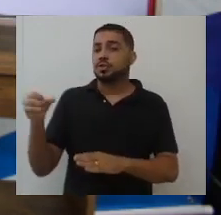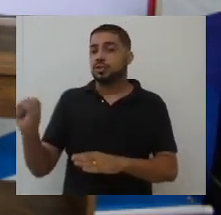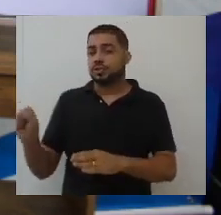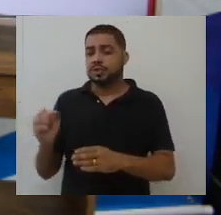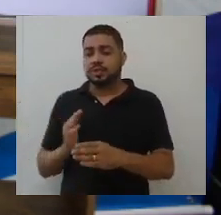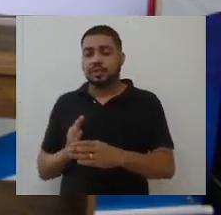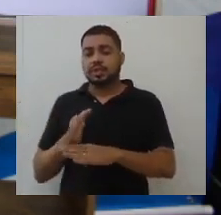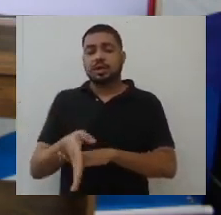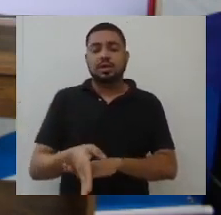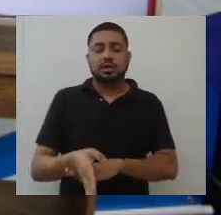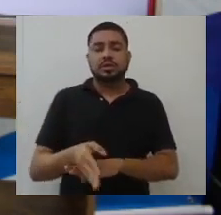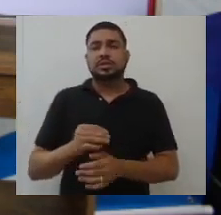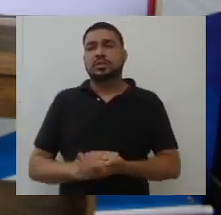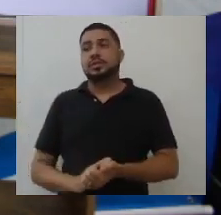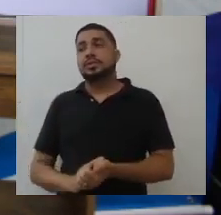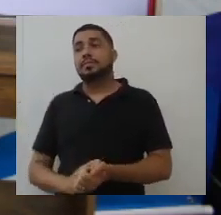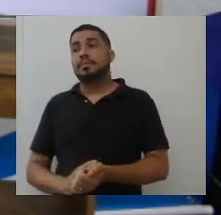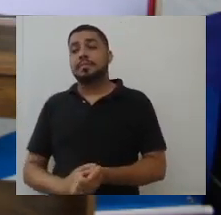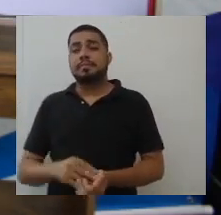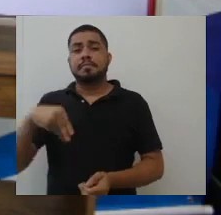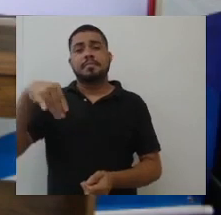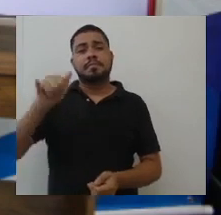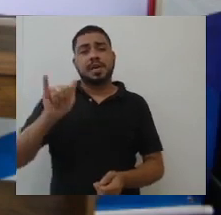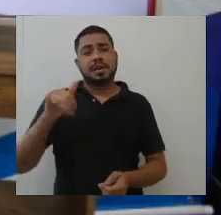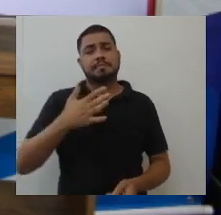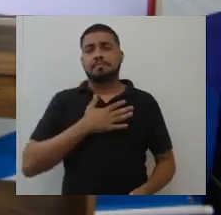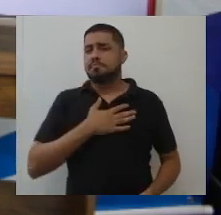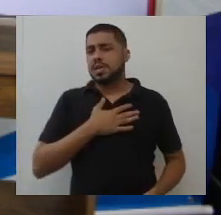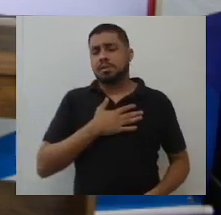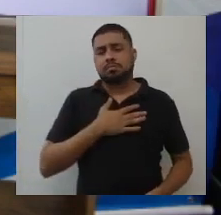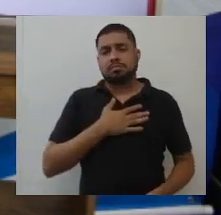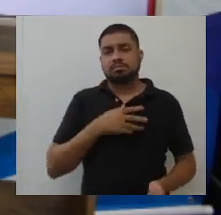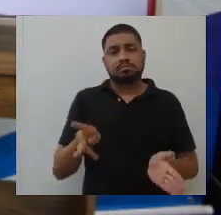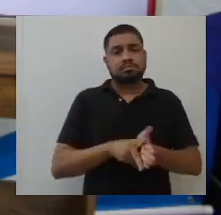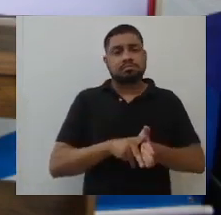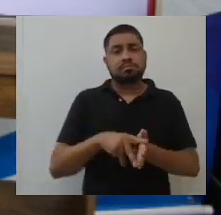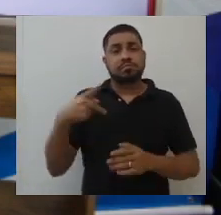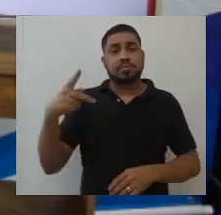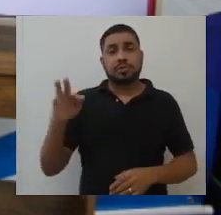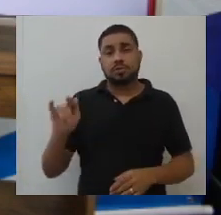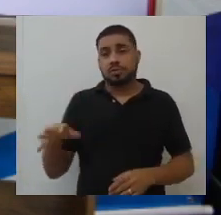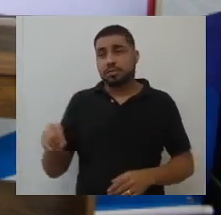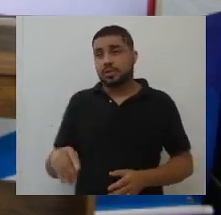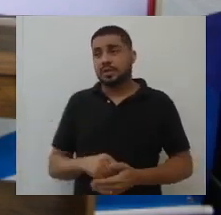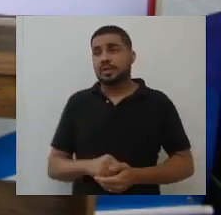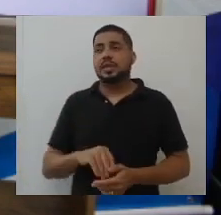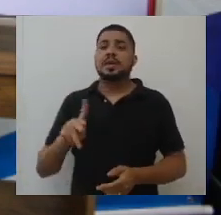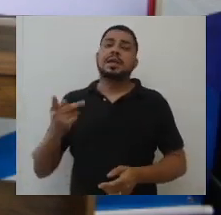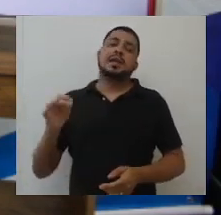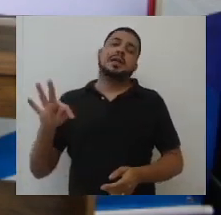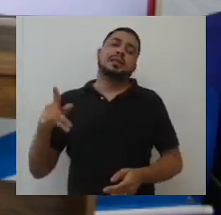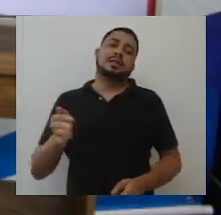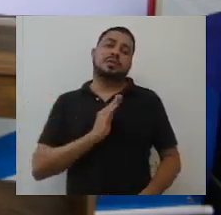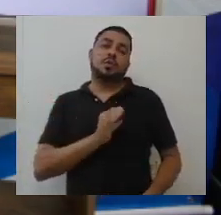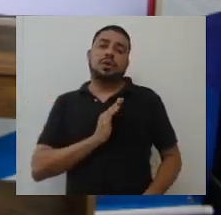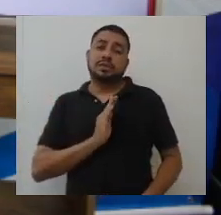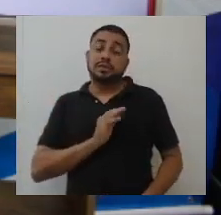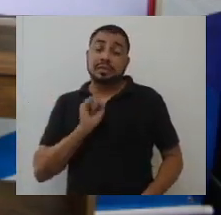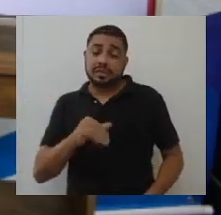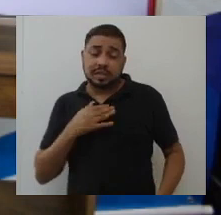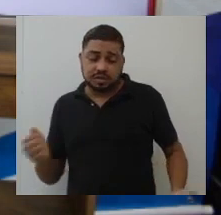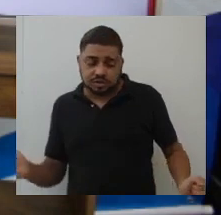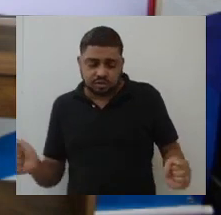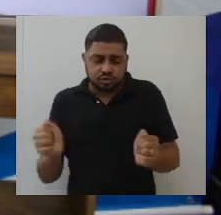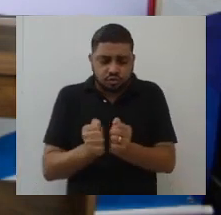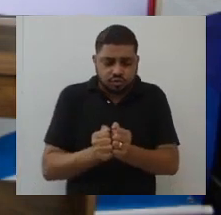to cross, né? My, meu, minha, pronome possessivo. Heart, coração. Então, se eu junto tudo isso aí numa